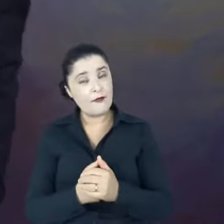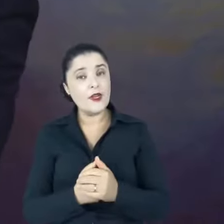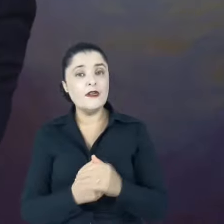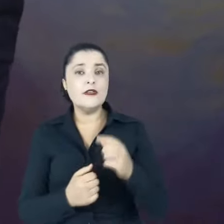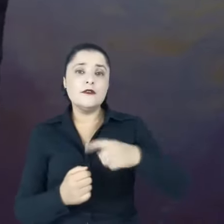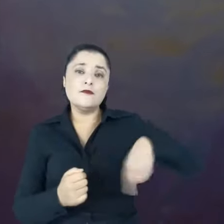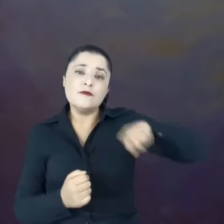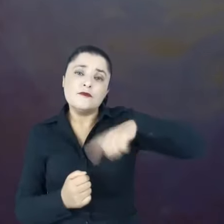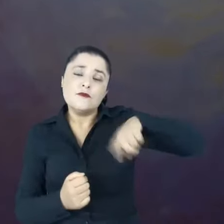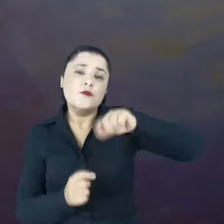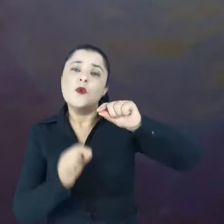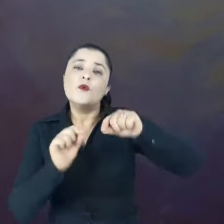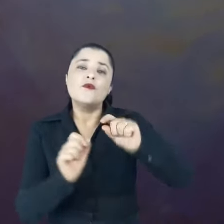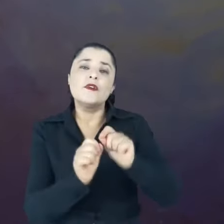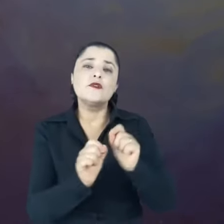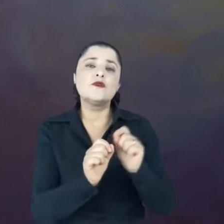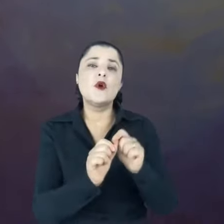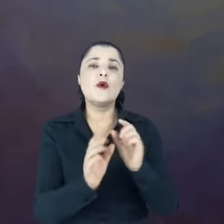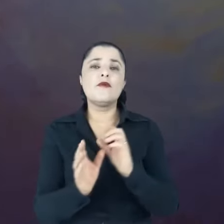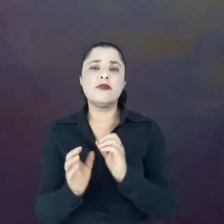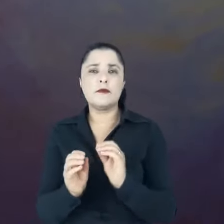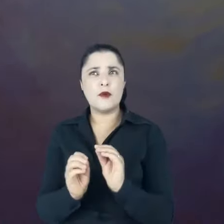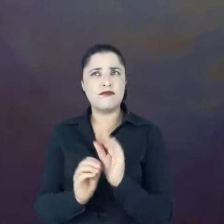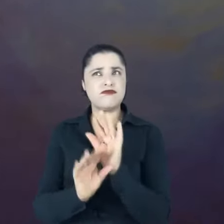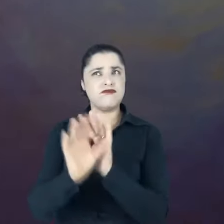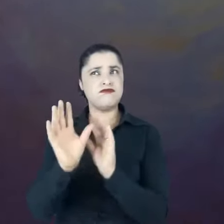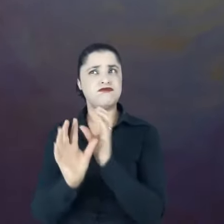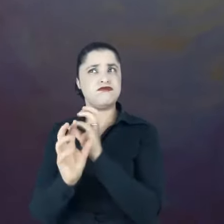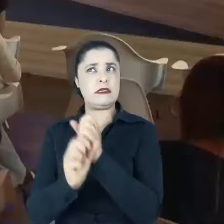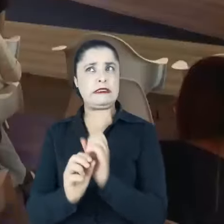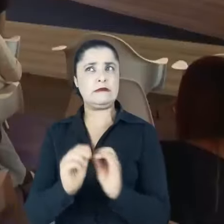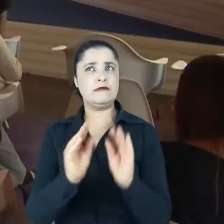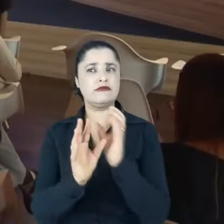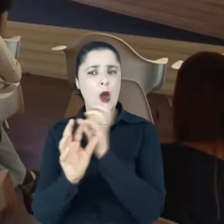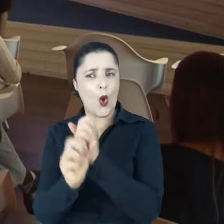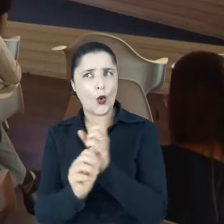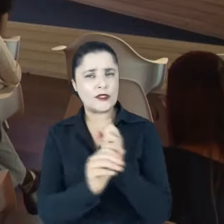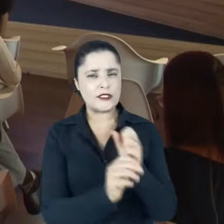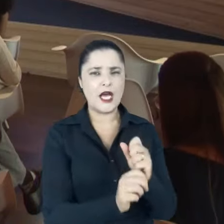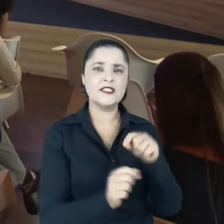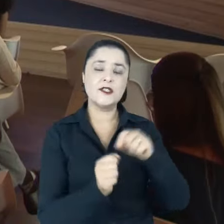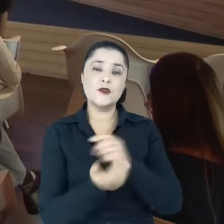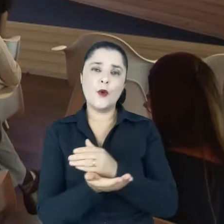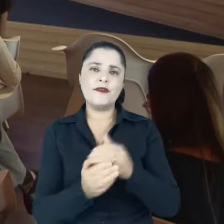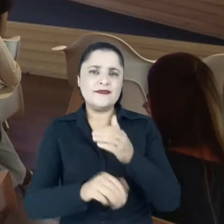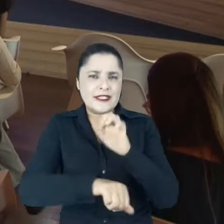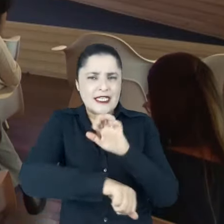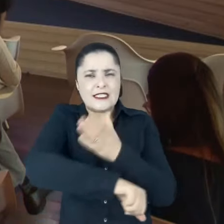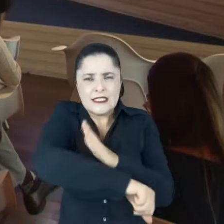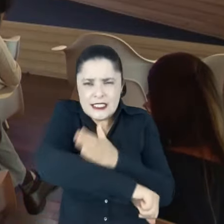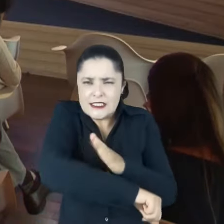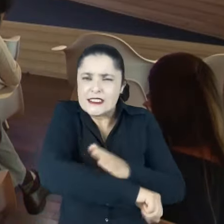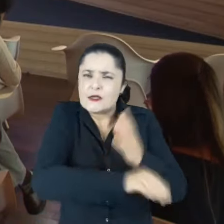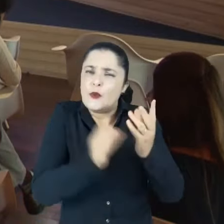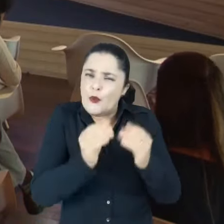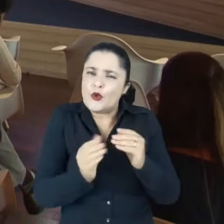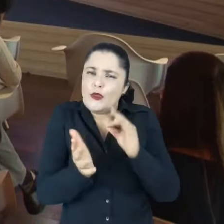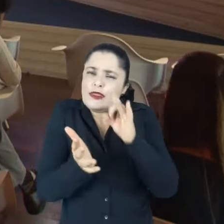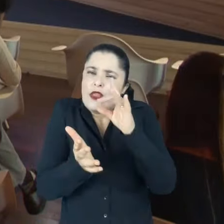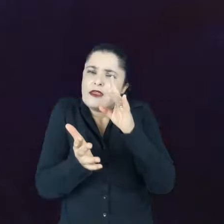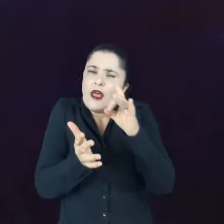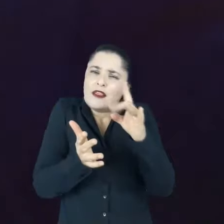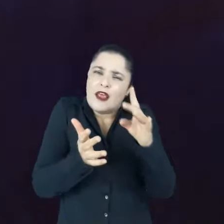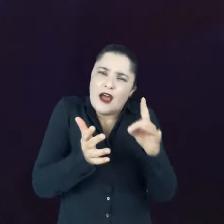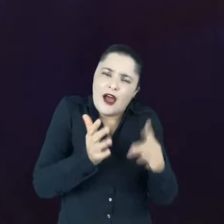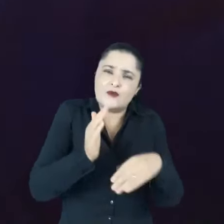a contagem das nossas emissões já há alguns anos. No começo desse ano, a gente faz um exercício muito detalhado, do qual até a gente